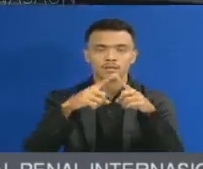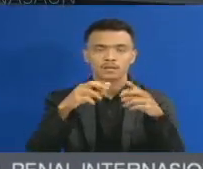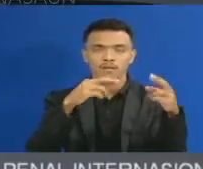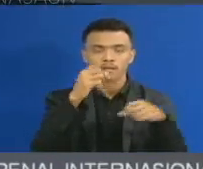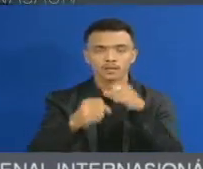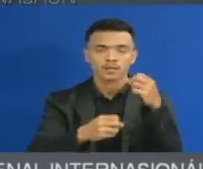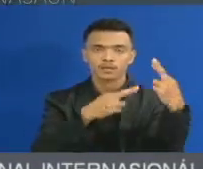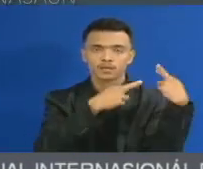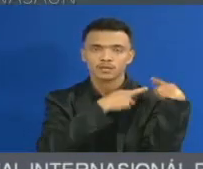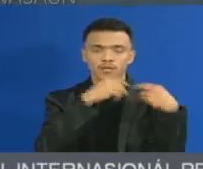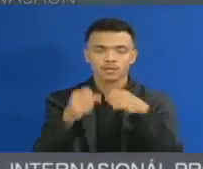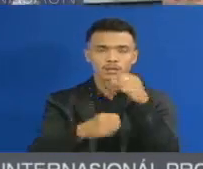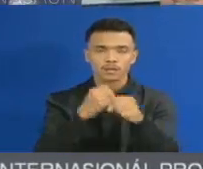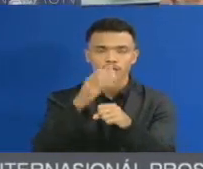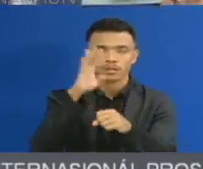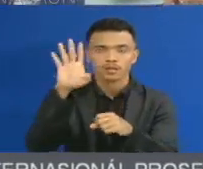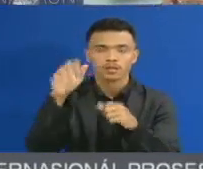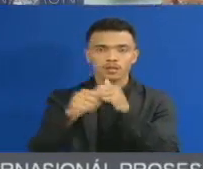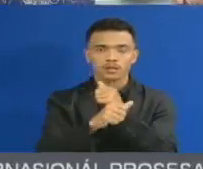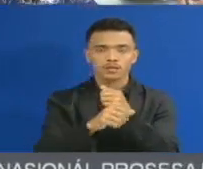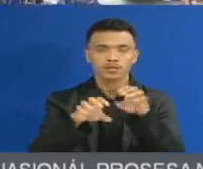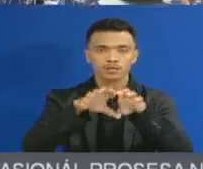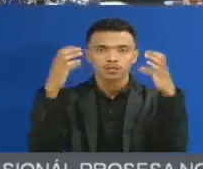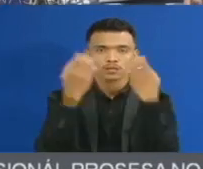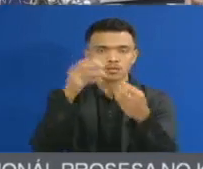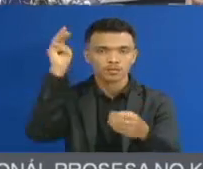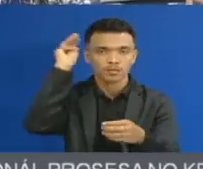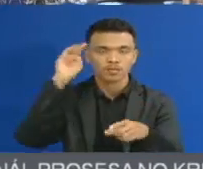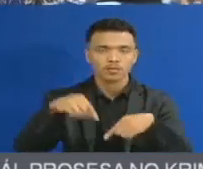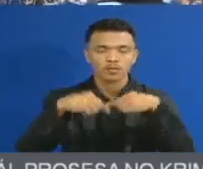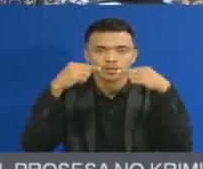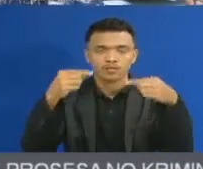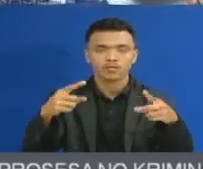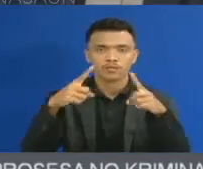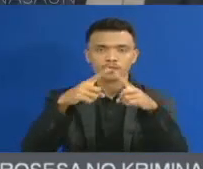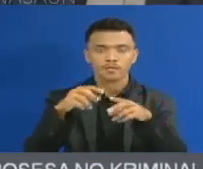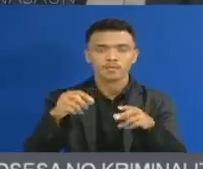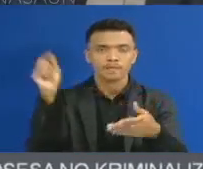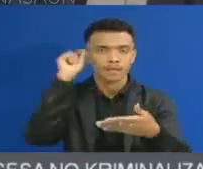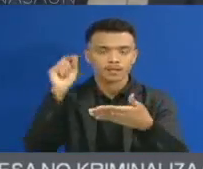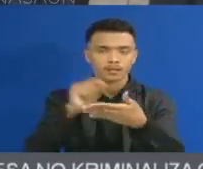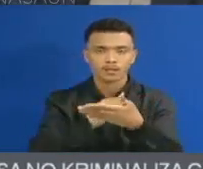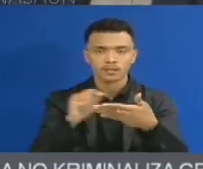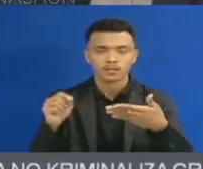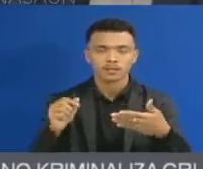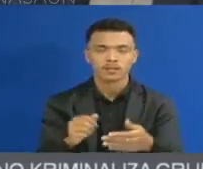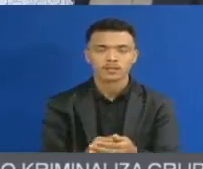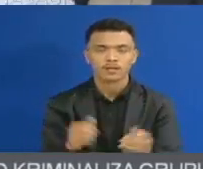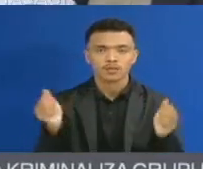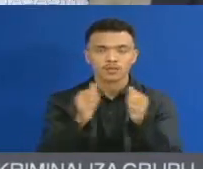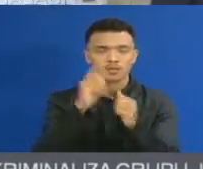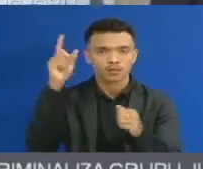mandato Tinanha. Assunto selo, Conselho Ministro delibera rodo for autorização ba assinatura memorando entendimento